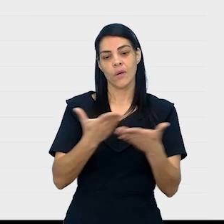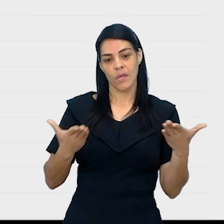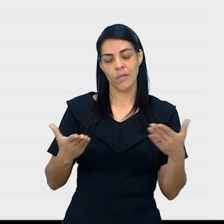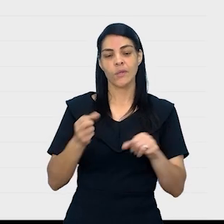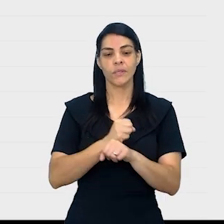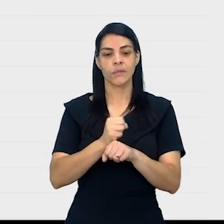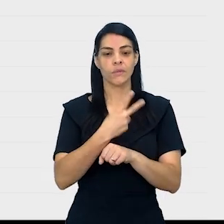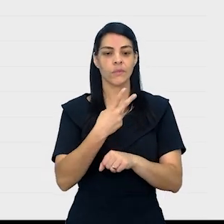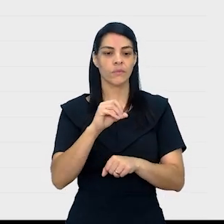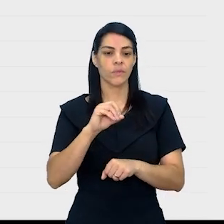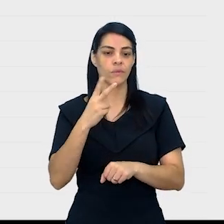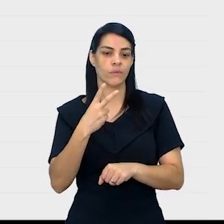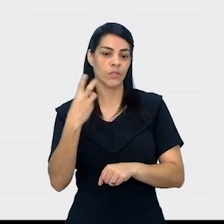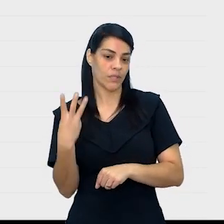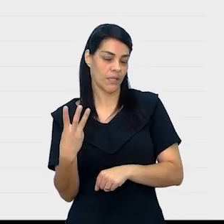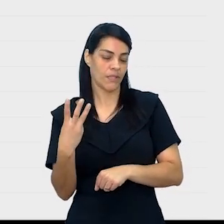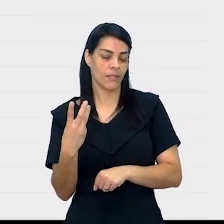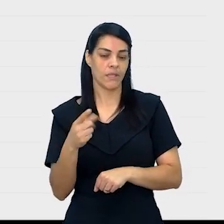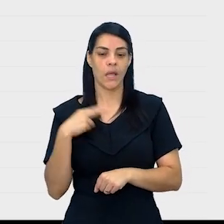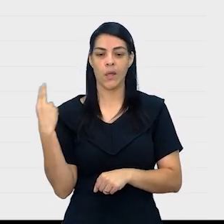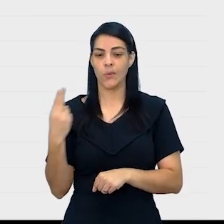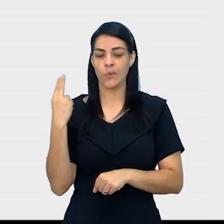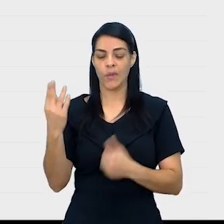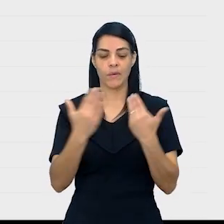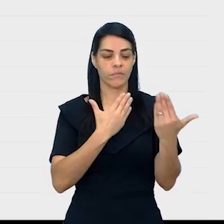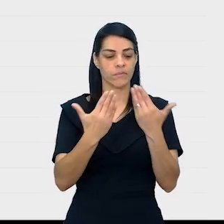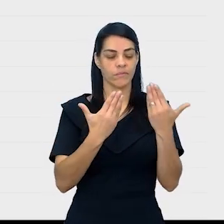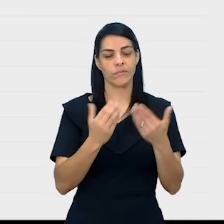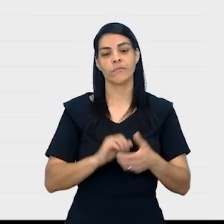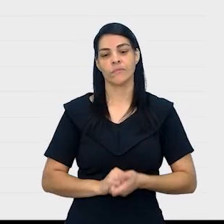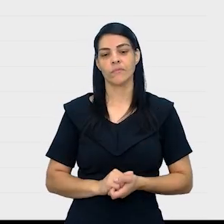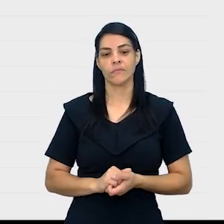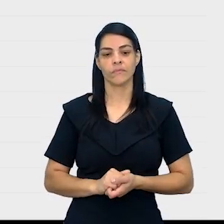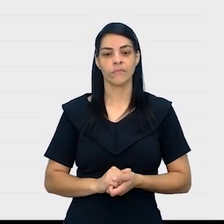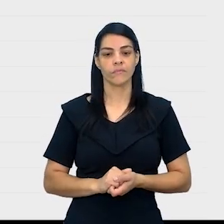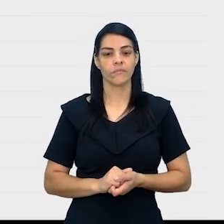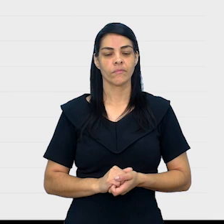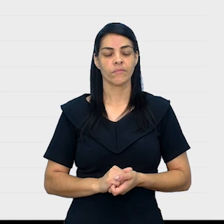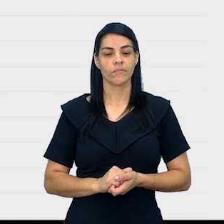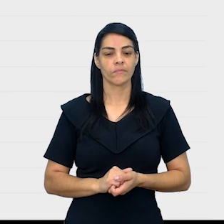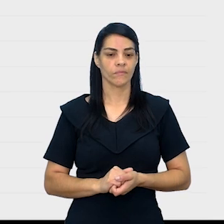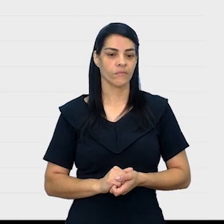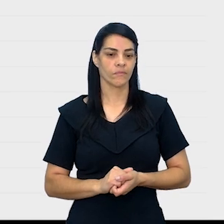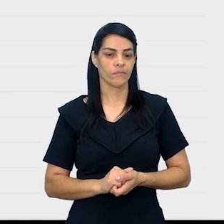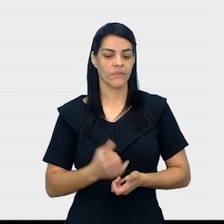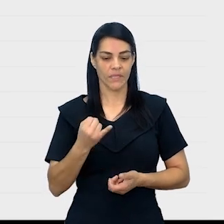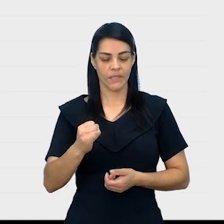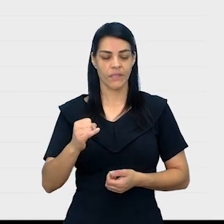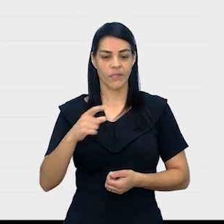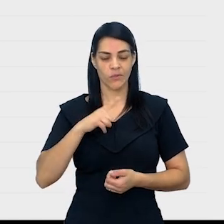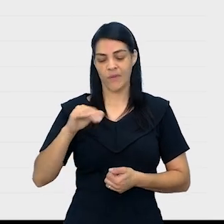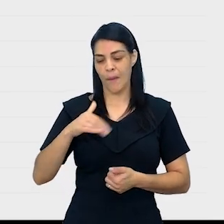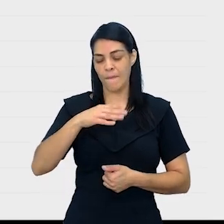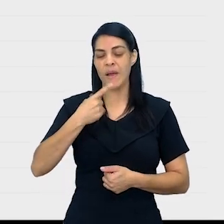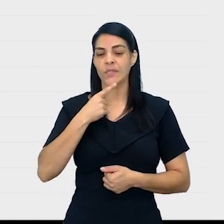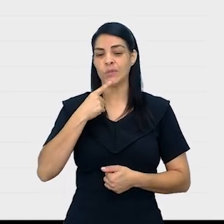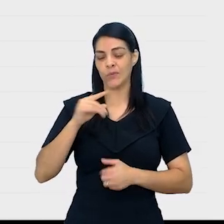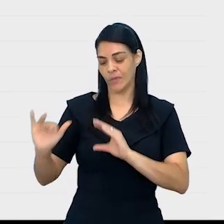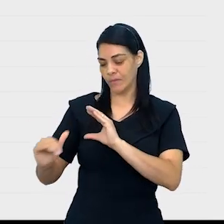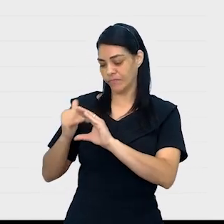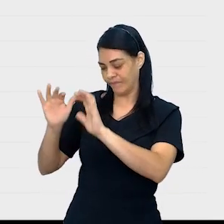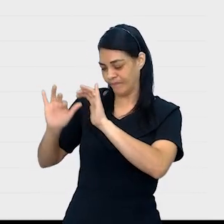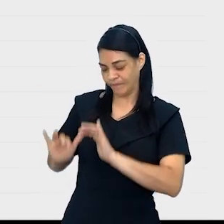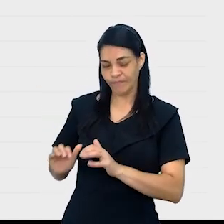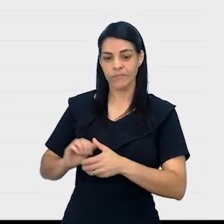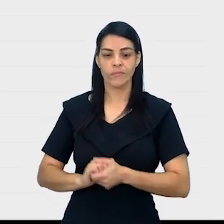para fazer esse comparativo se é que eu respondi caso não tenha respondido por favor coloque aí no chat não sei nós